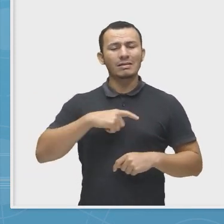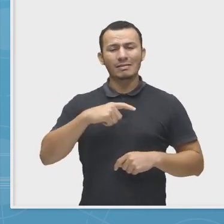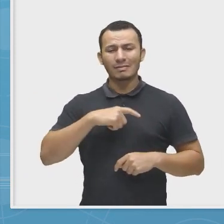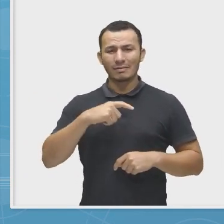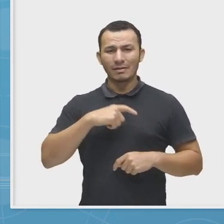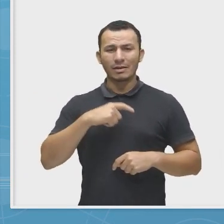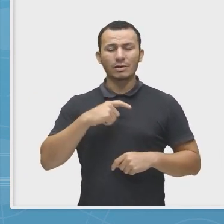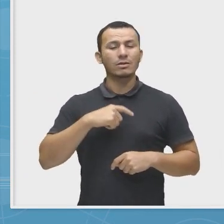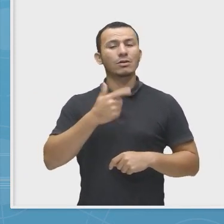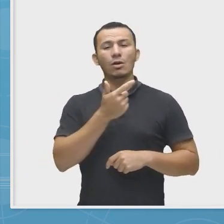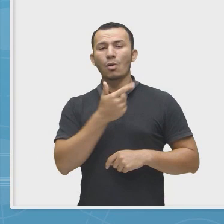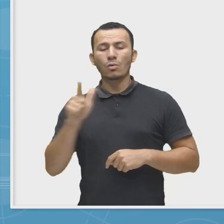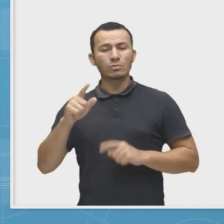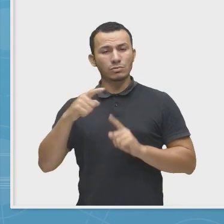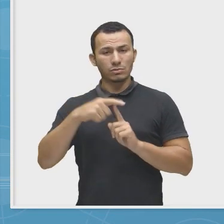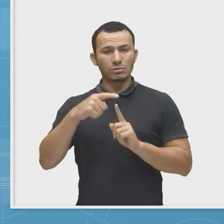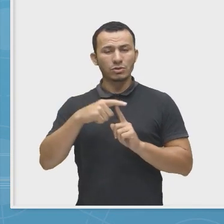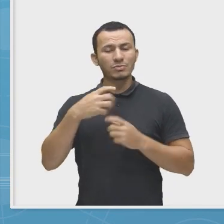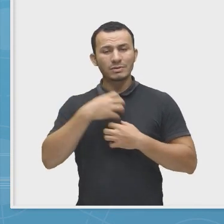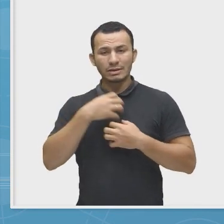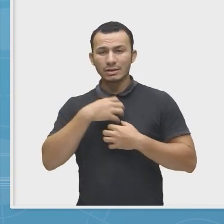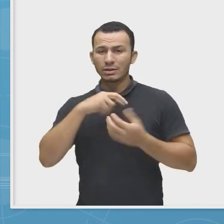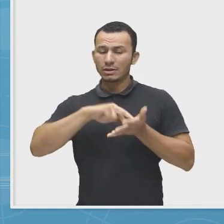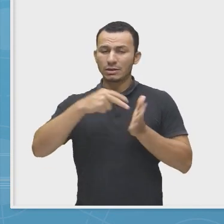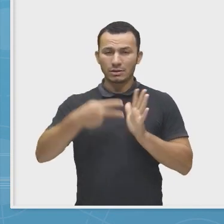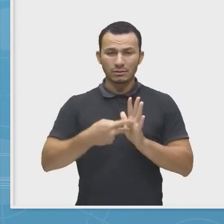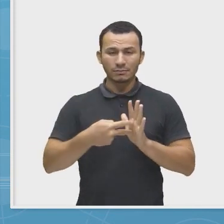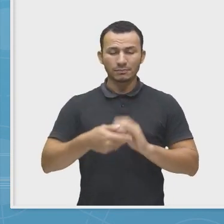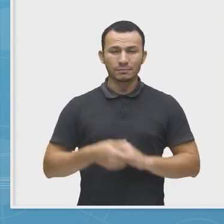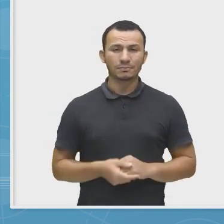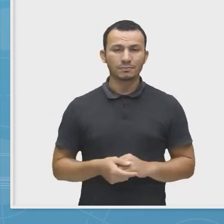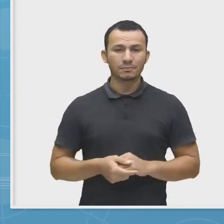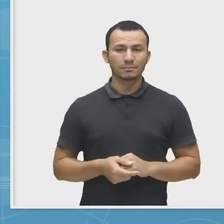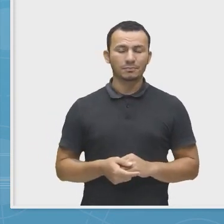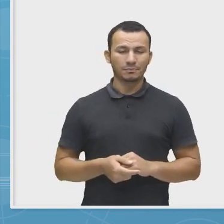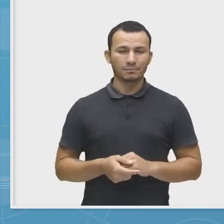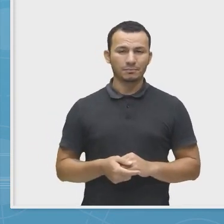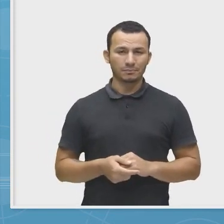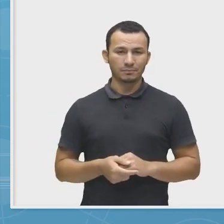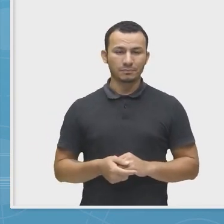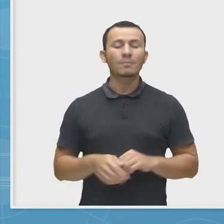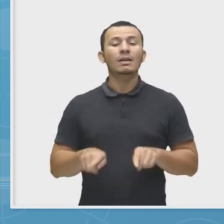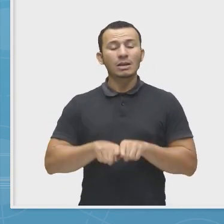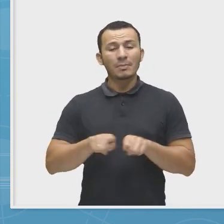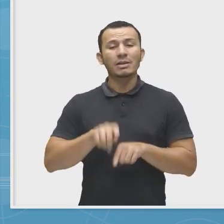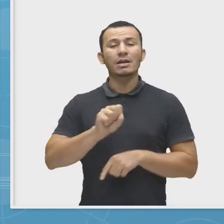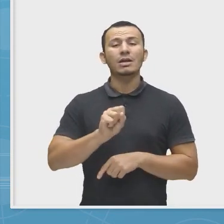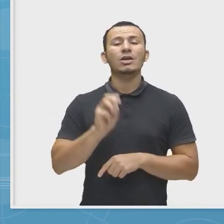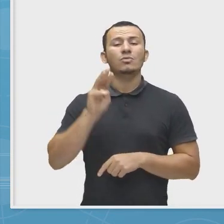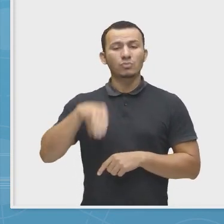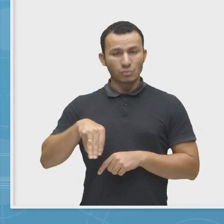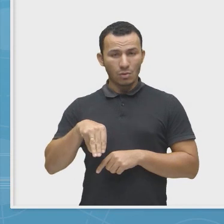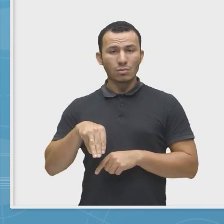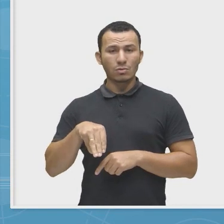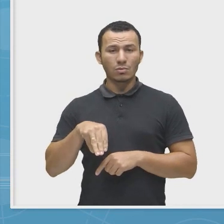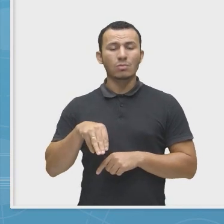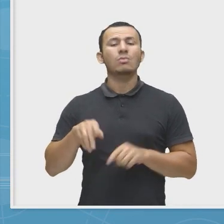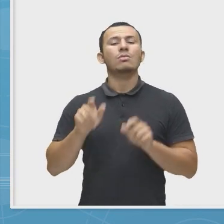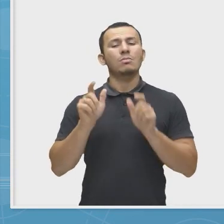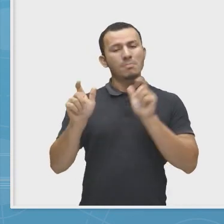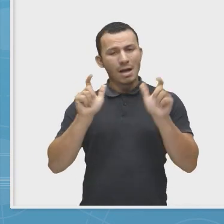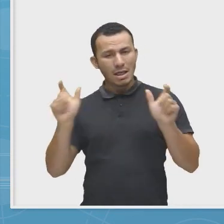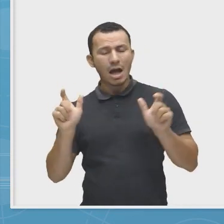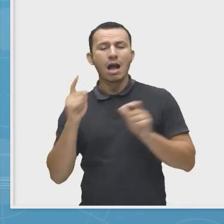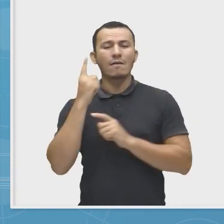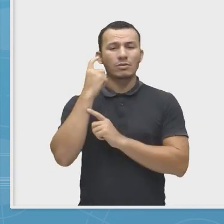vários efeitos de sentido, né? A ênfase em elementos de sonoridade, ou seja, vai utilizar palavras